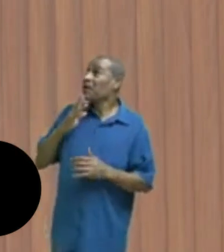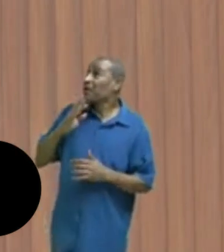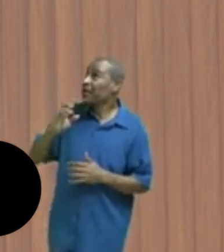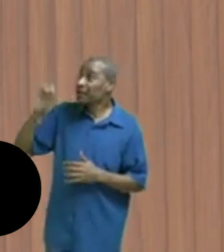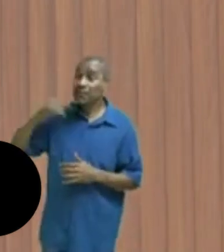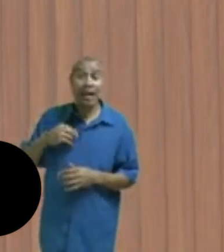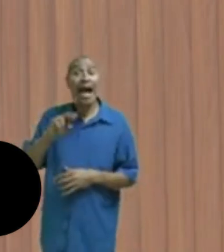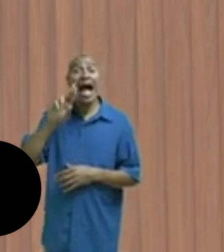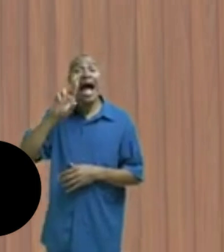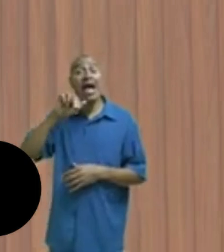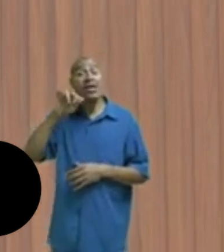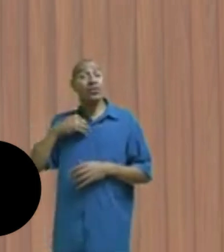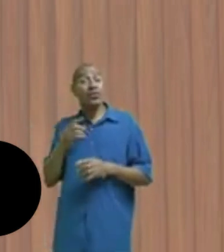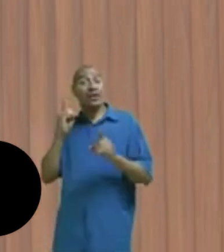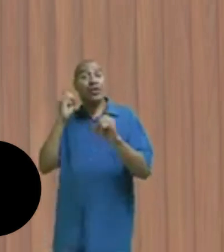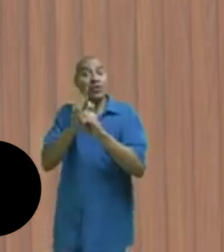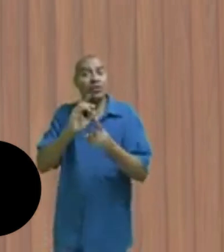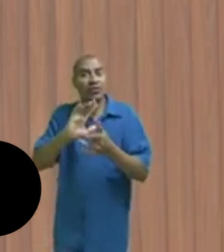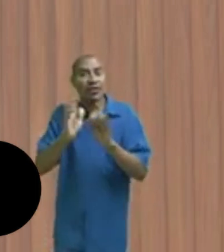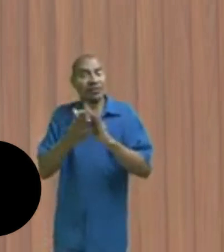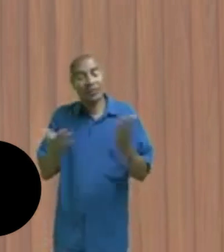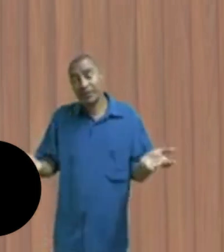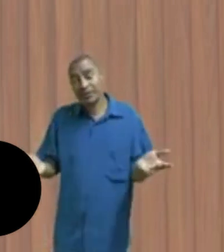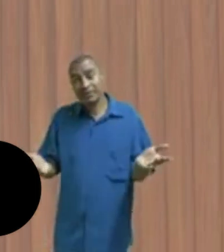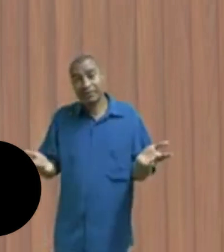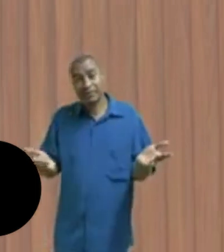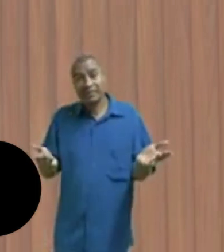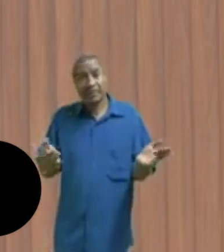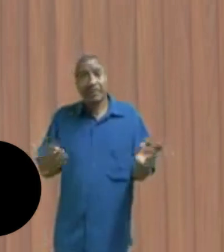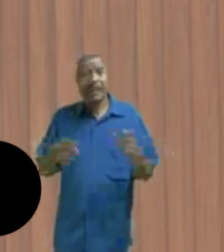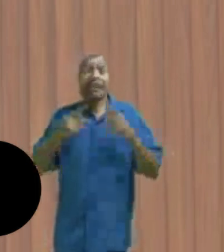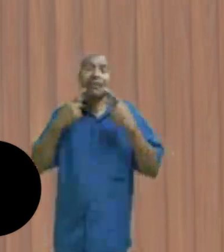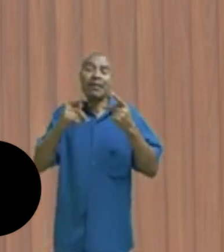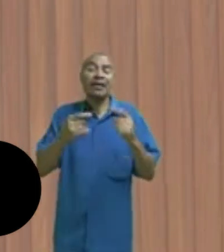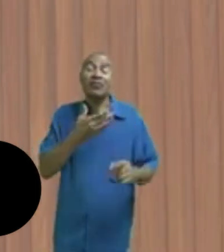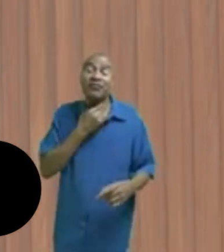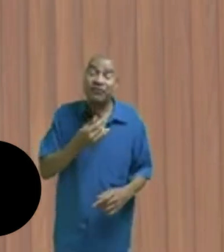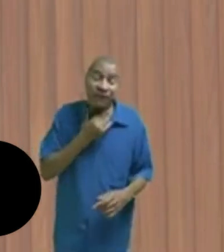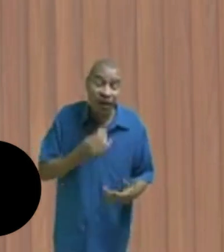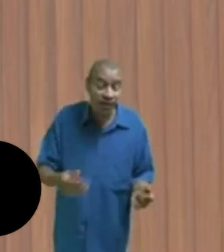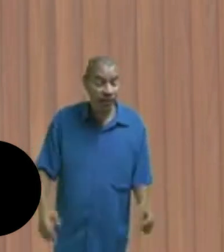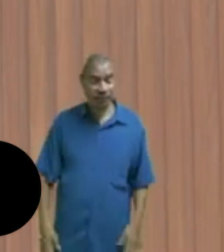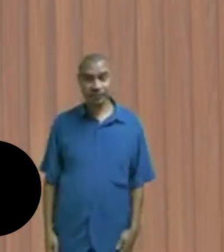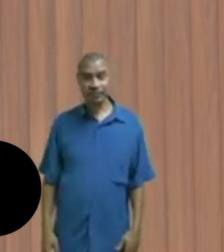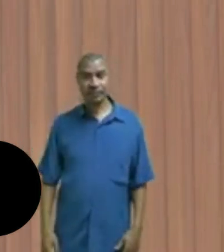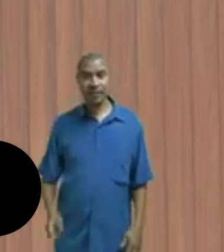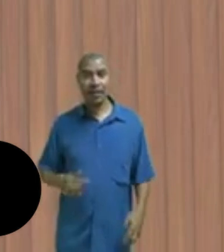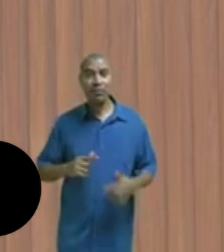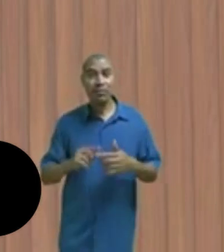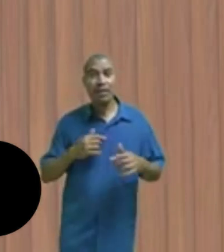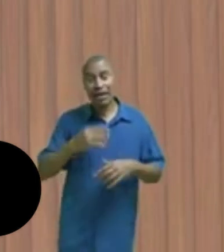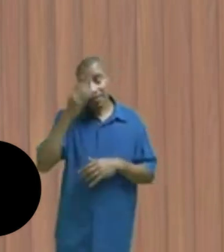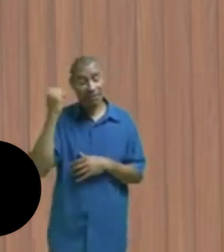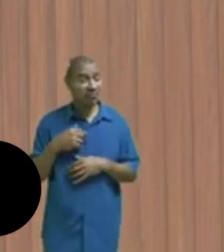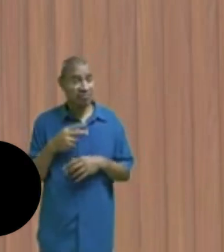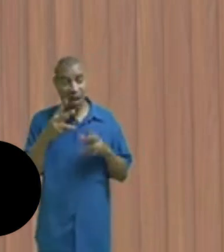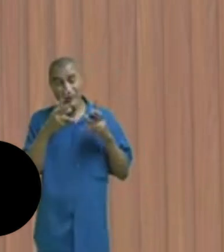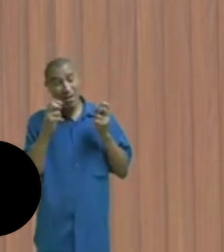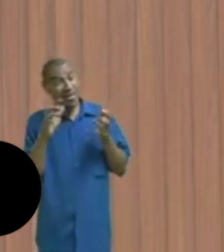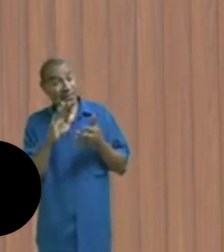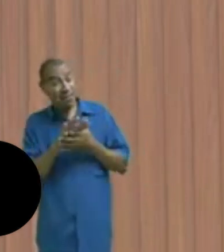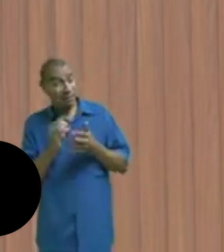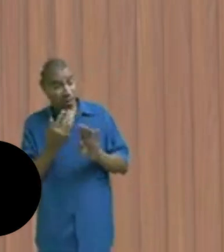nunca se encontrou com Cristo, esta declaração é falsa. E pode ser que a pessoa nem tenha percebido ainda que